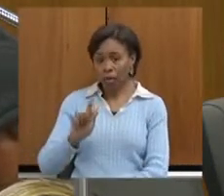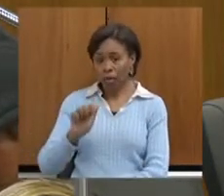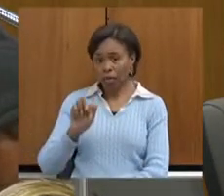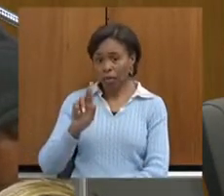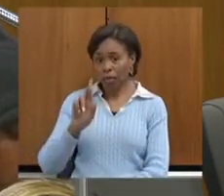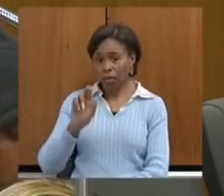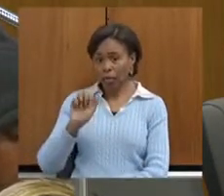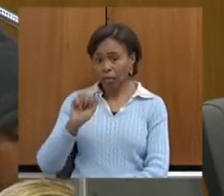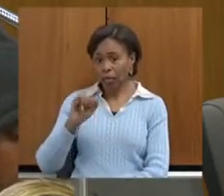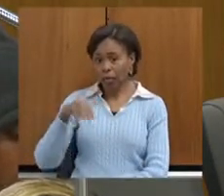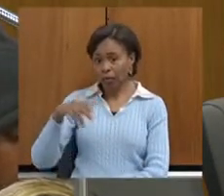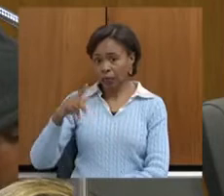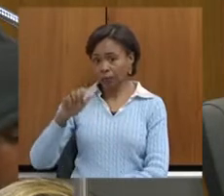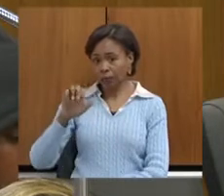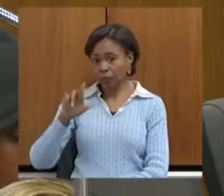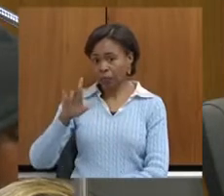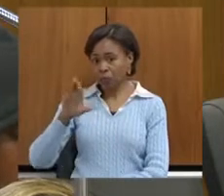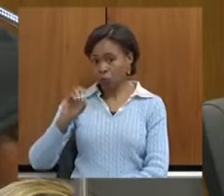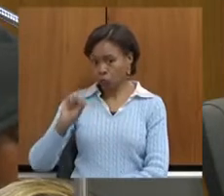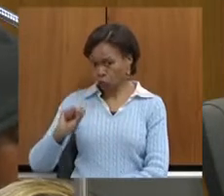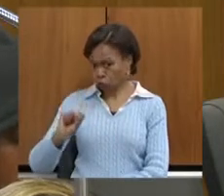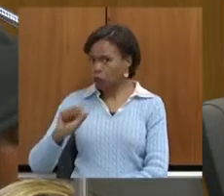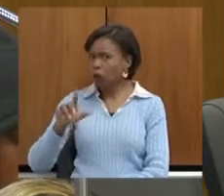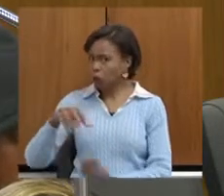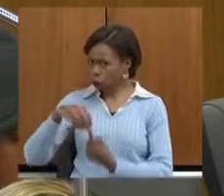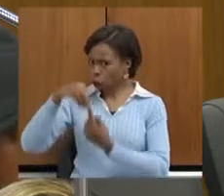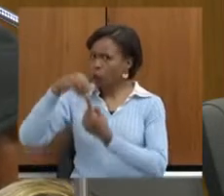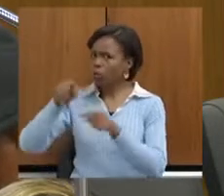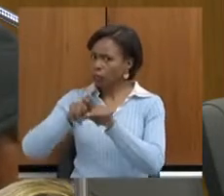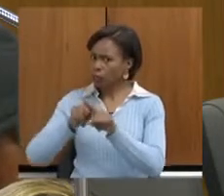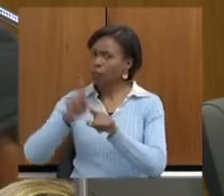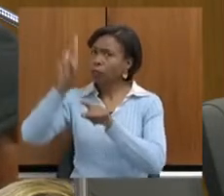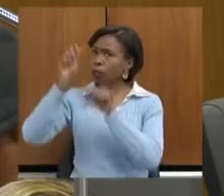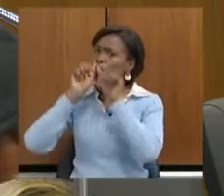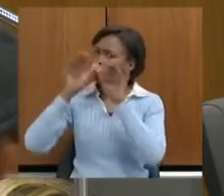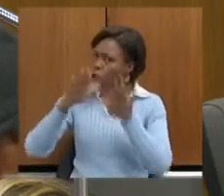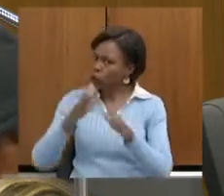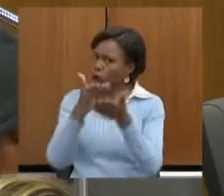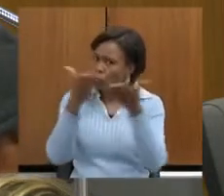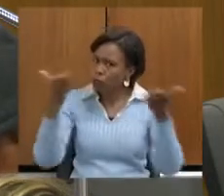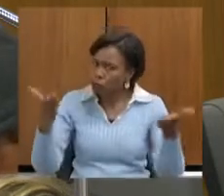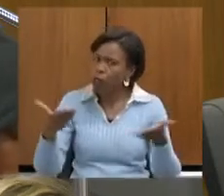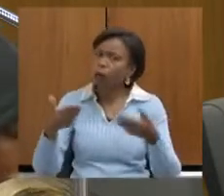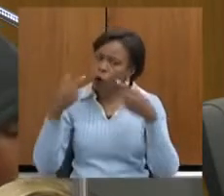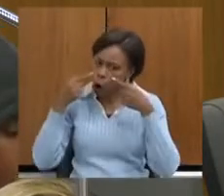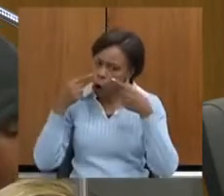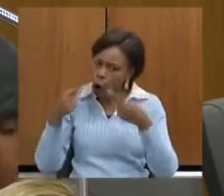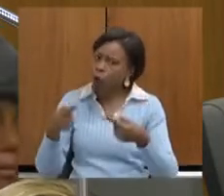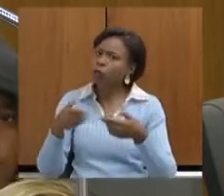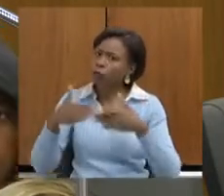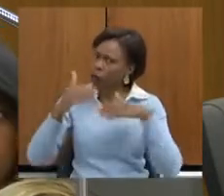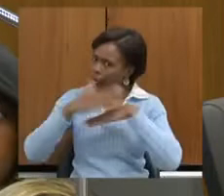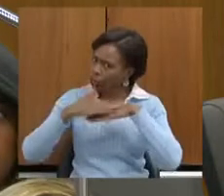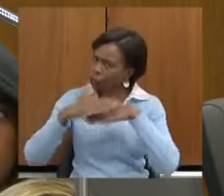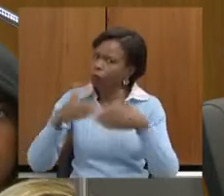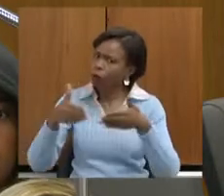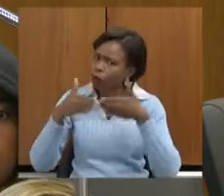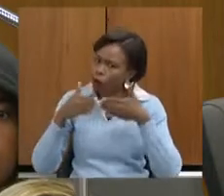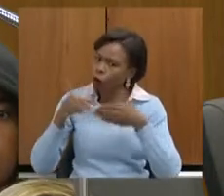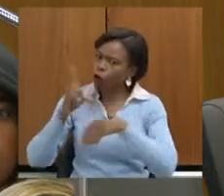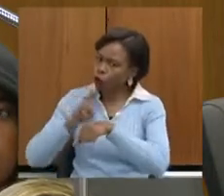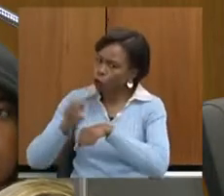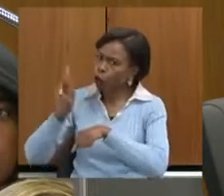vinha né Deus que abençoe vocês todos vocês olha para a gente negócio para o carinho viu gente viu